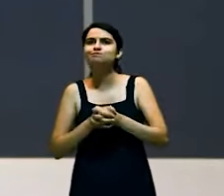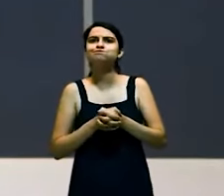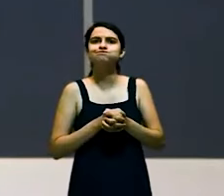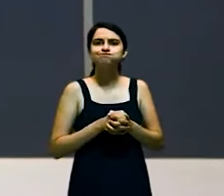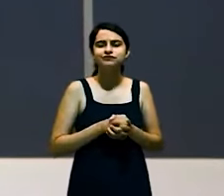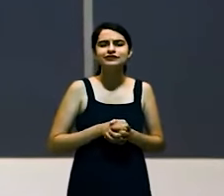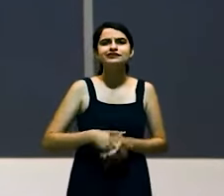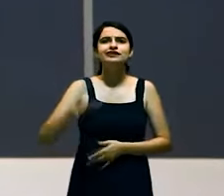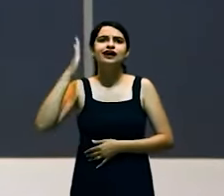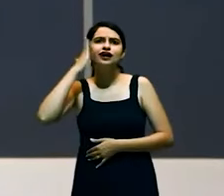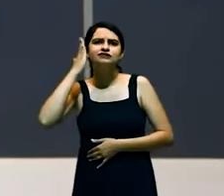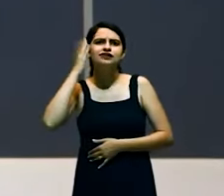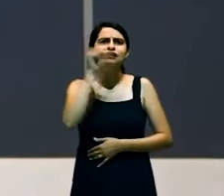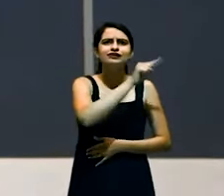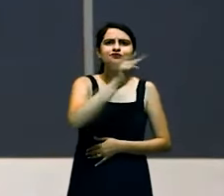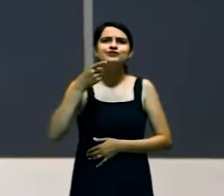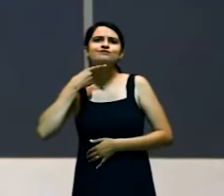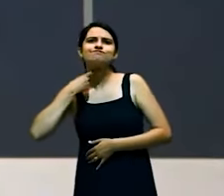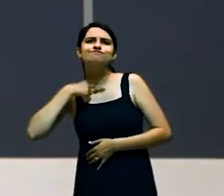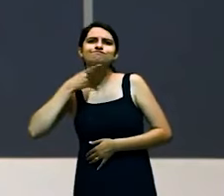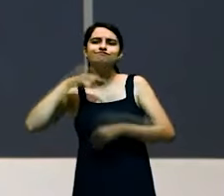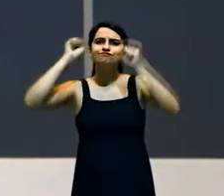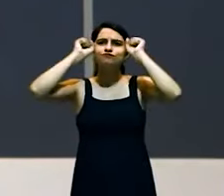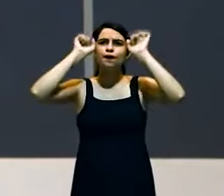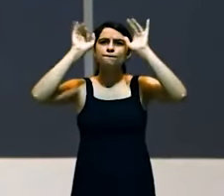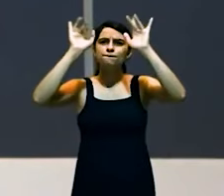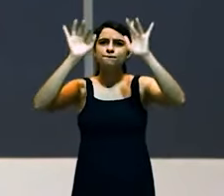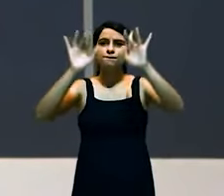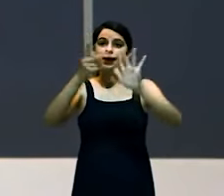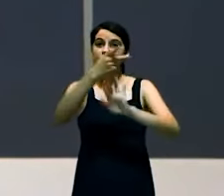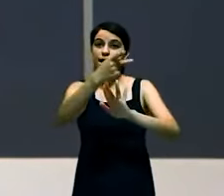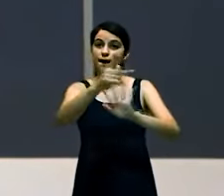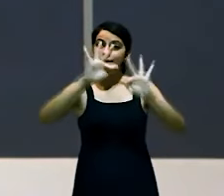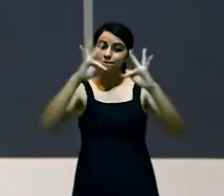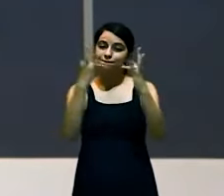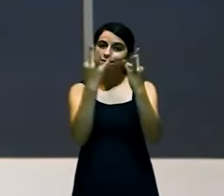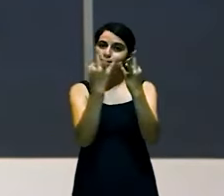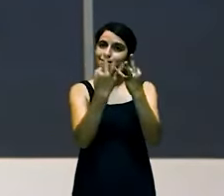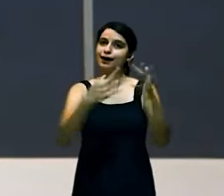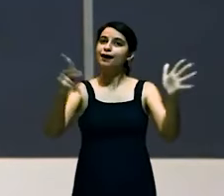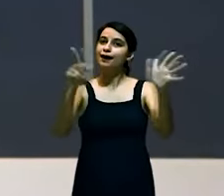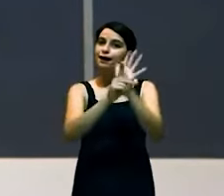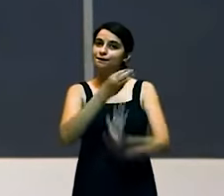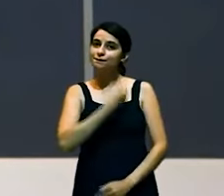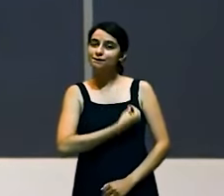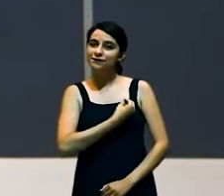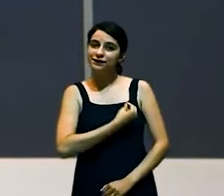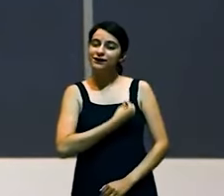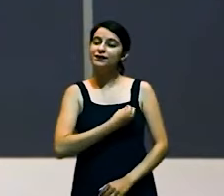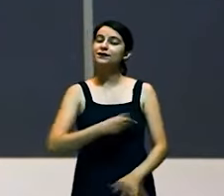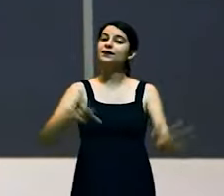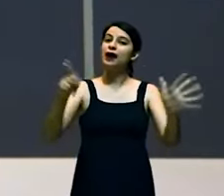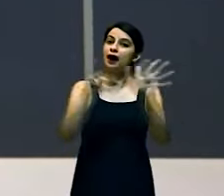Eu sei que você quer bênção para sua casa, para você, para sua família, para o teu emprego.